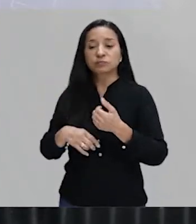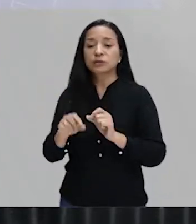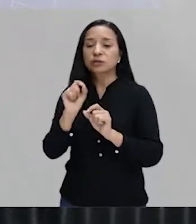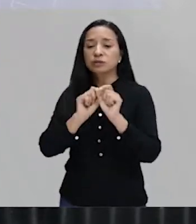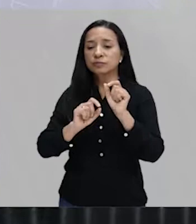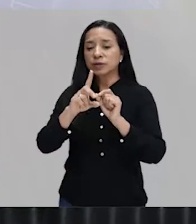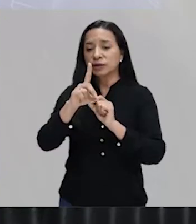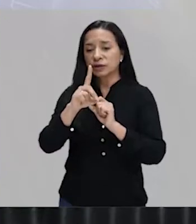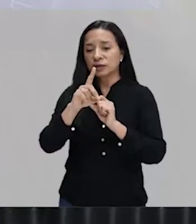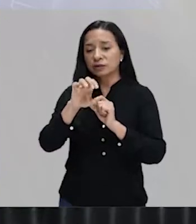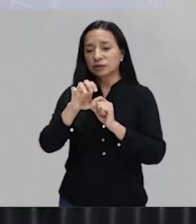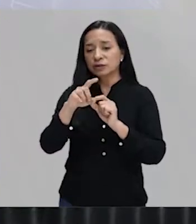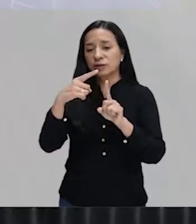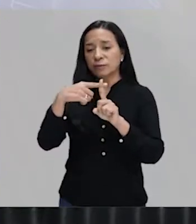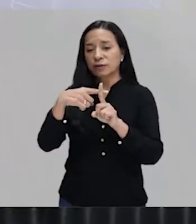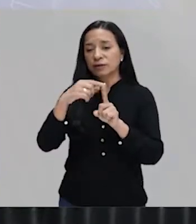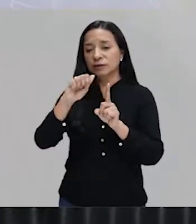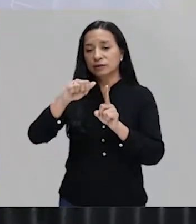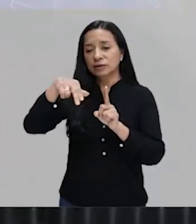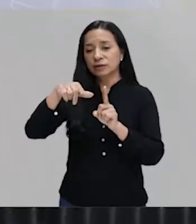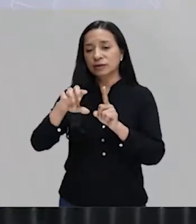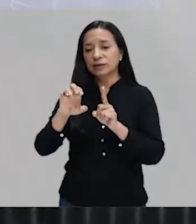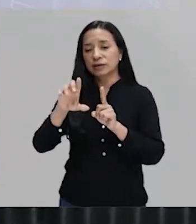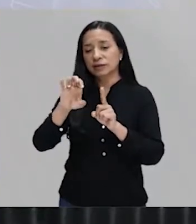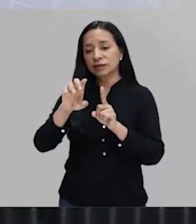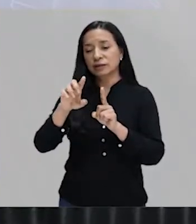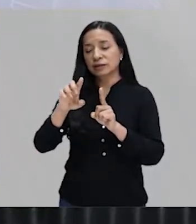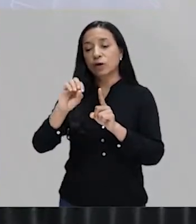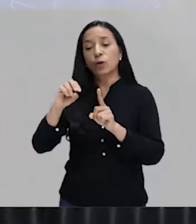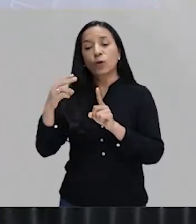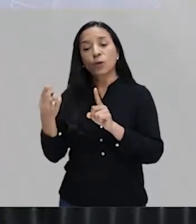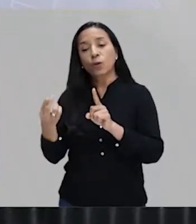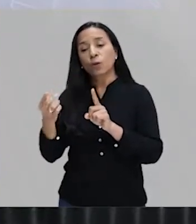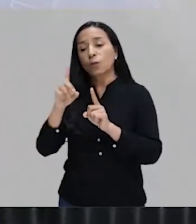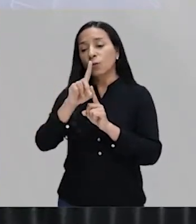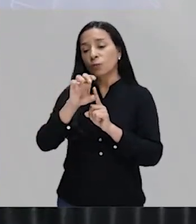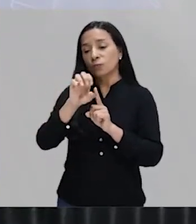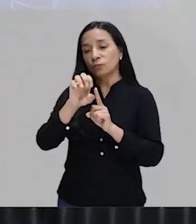quê? De mais aquele ou de mais